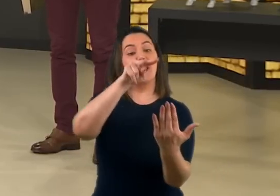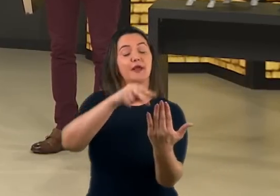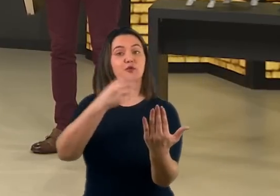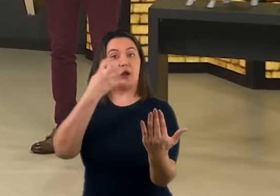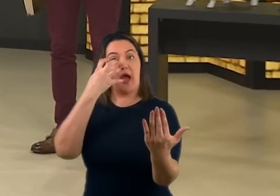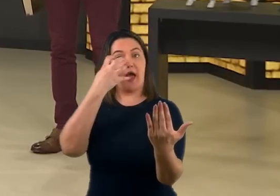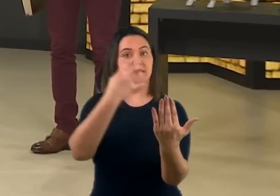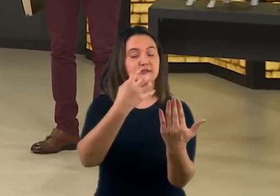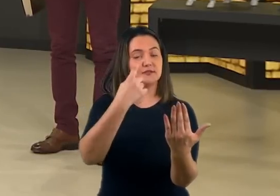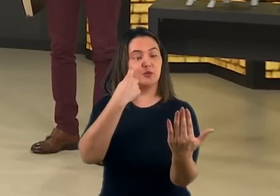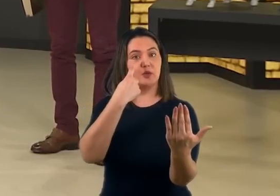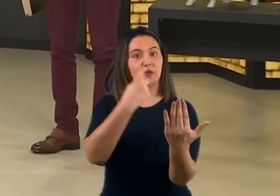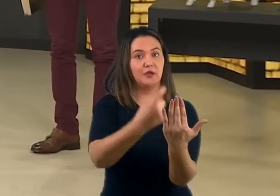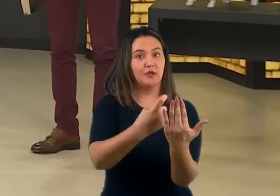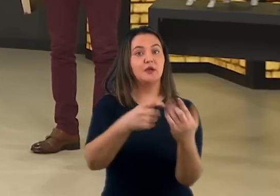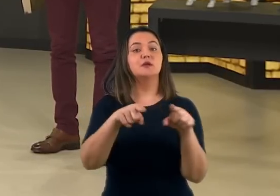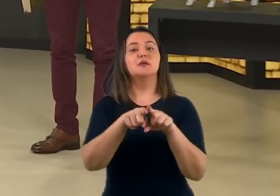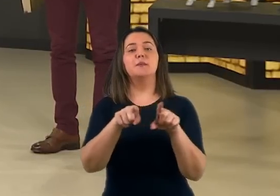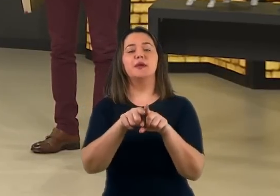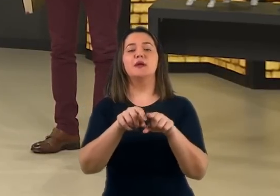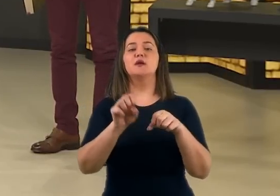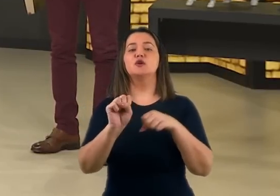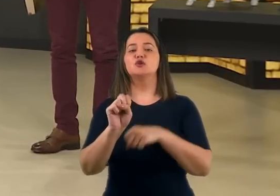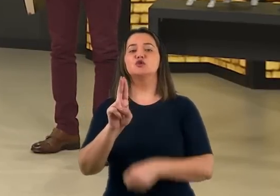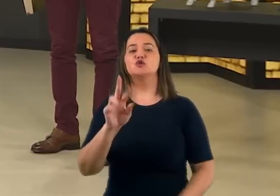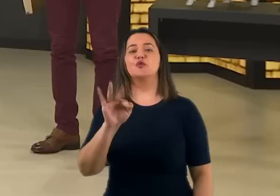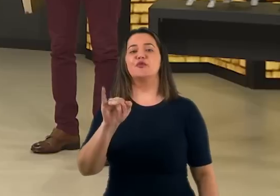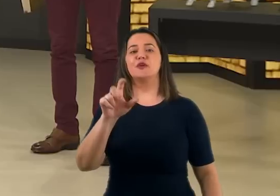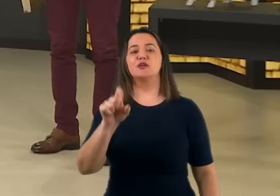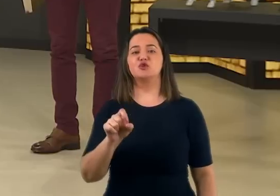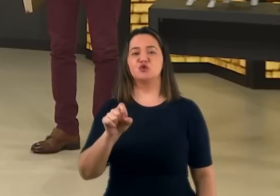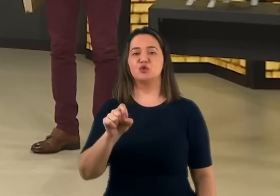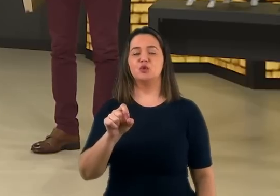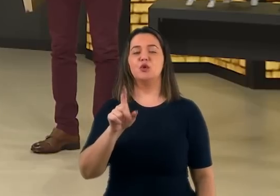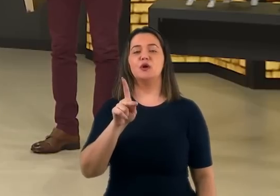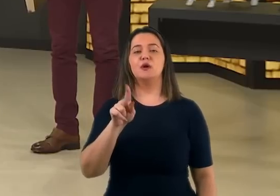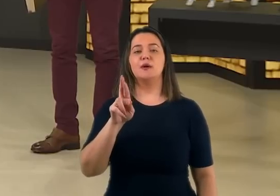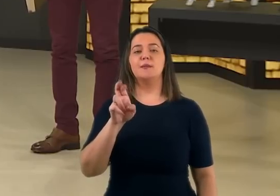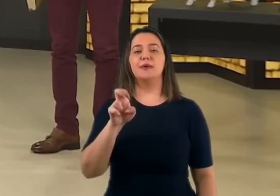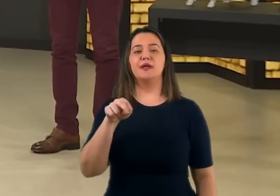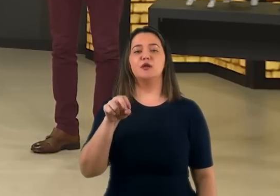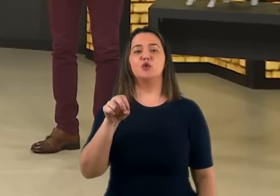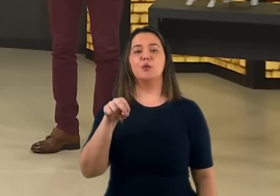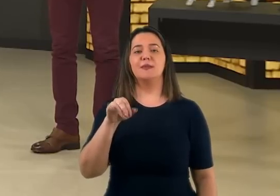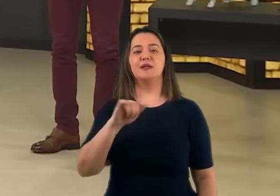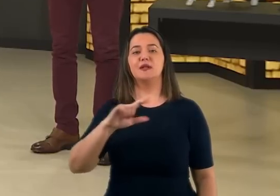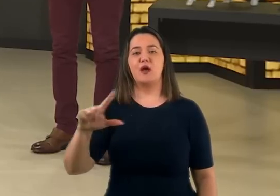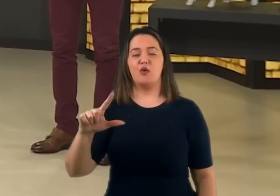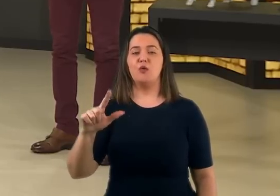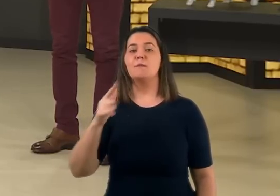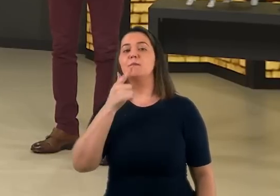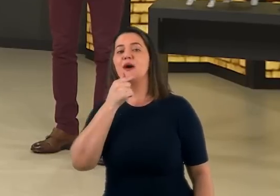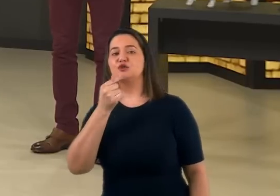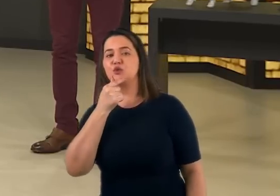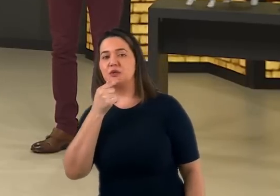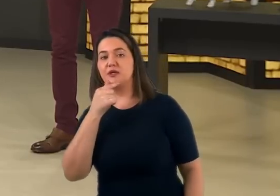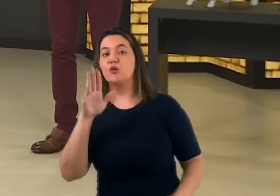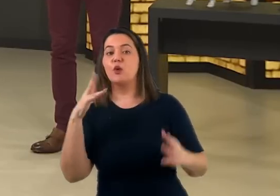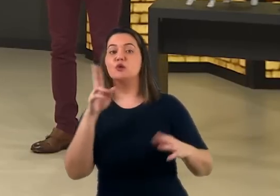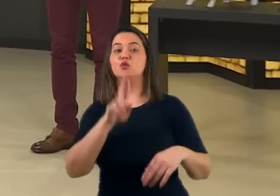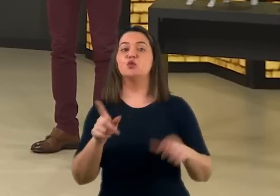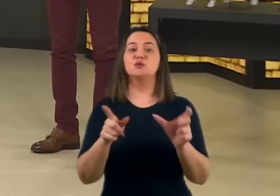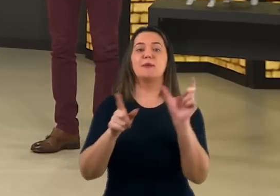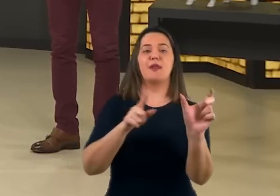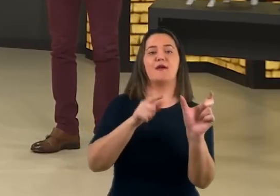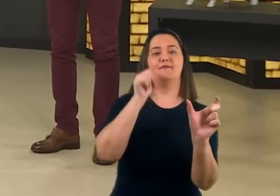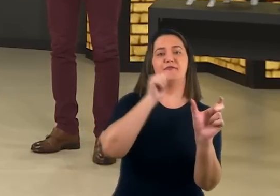de sufixos pronominais masculinos com referência a substantivos femininos, como é o caso que nós temos aqui em Daniel